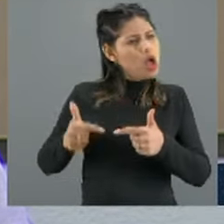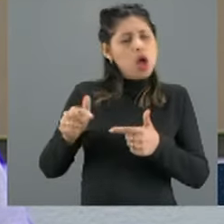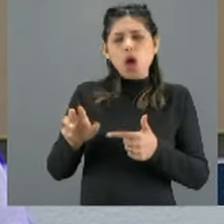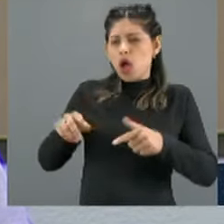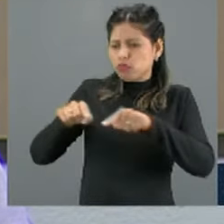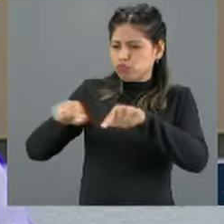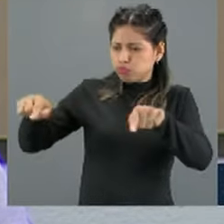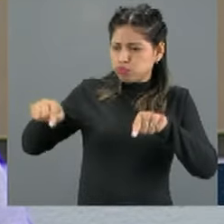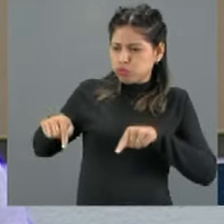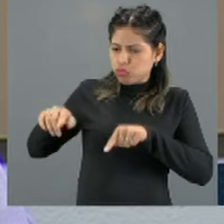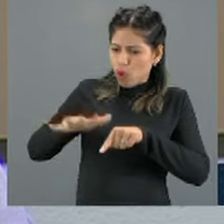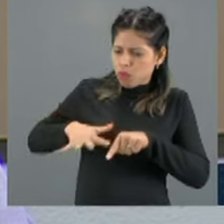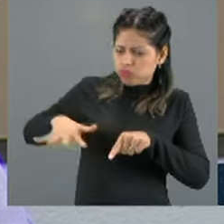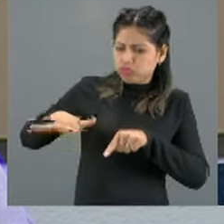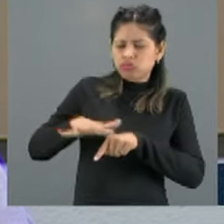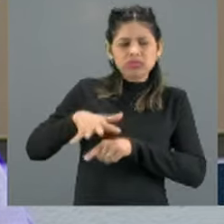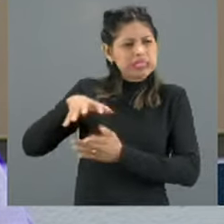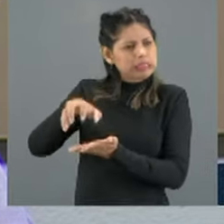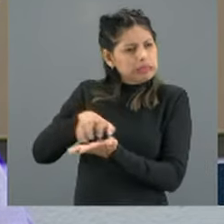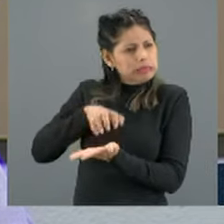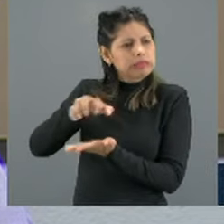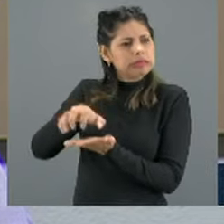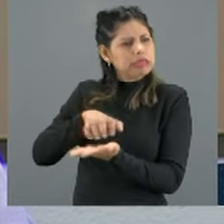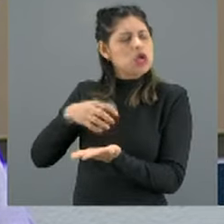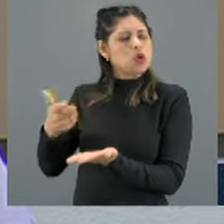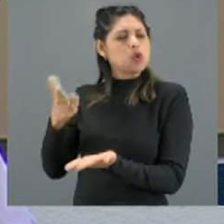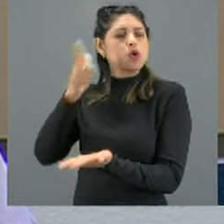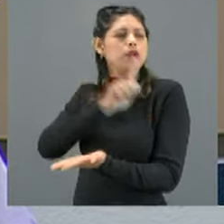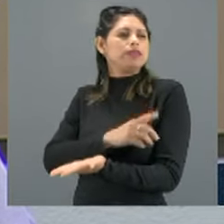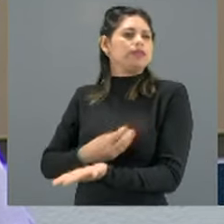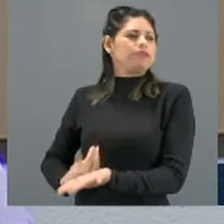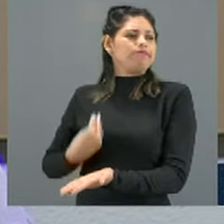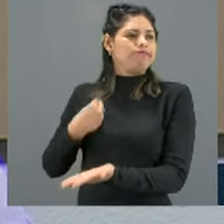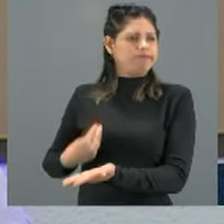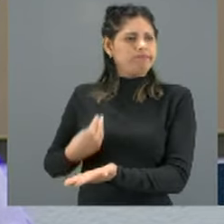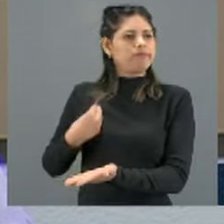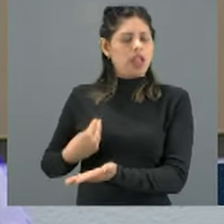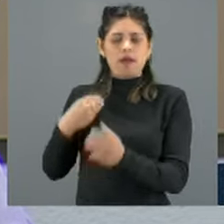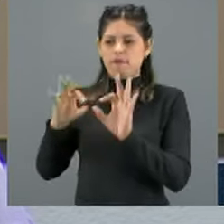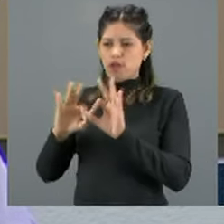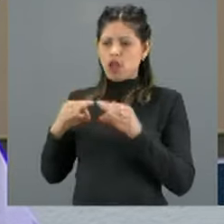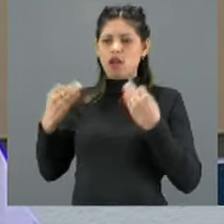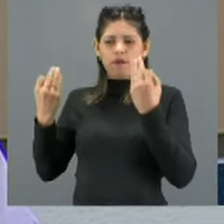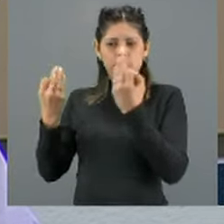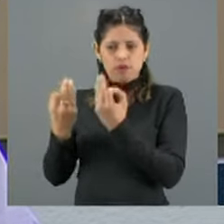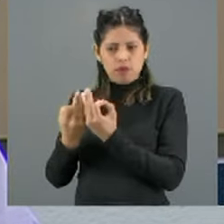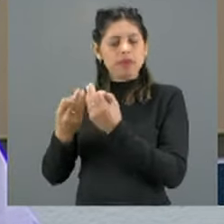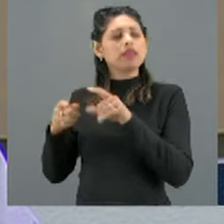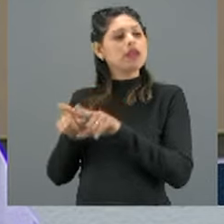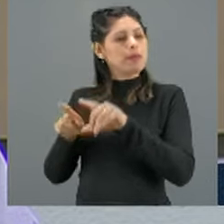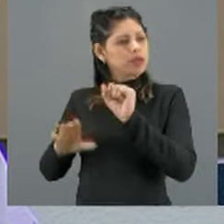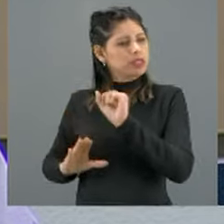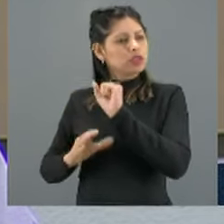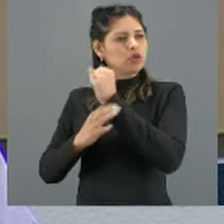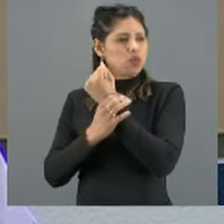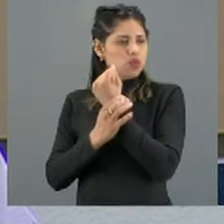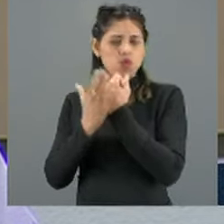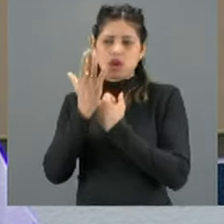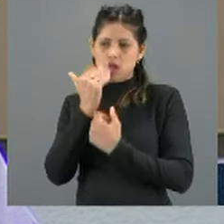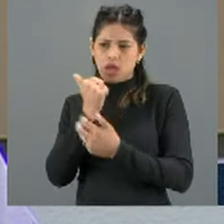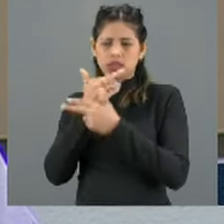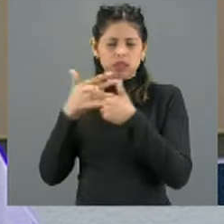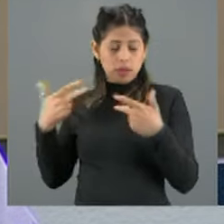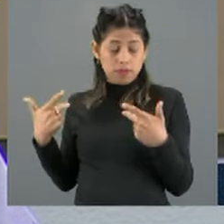para nossa sobrevivência e segurança alimentar.